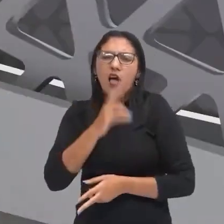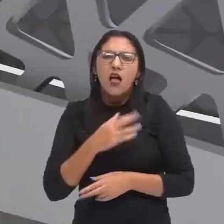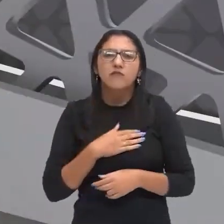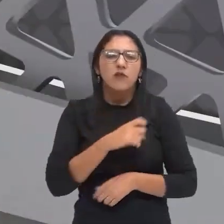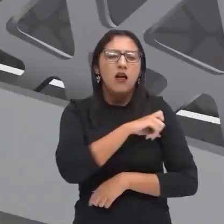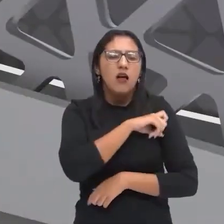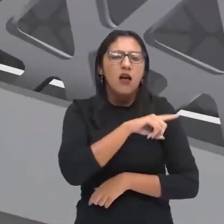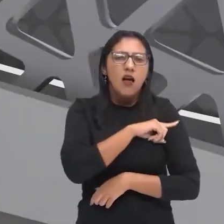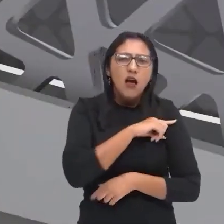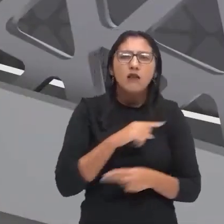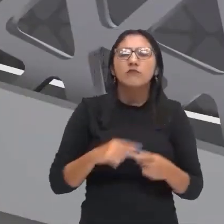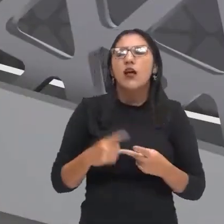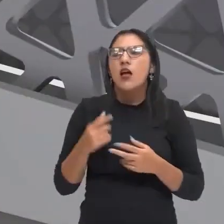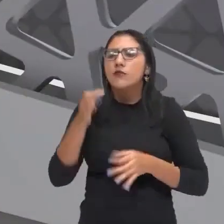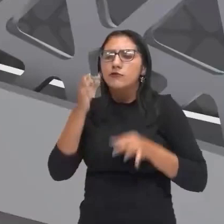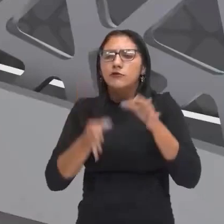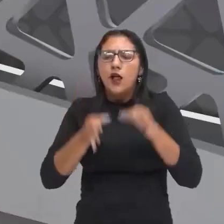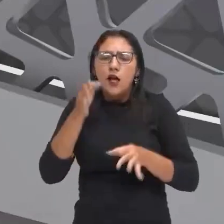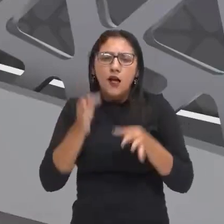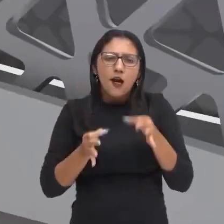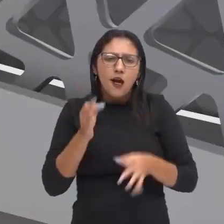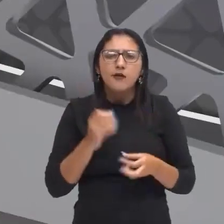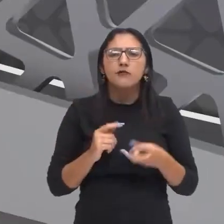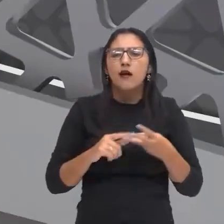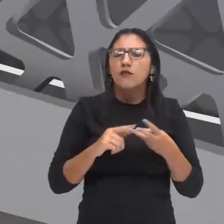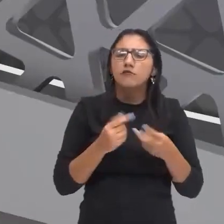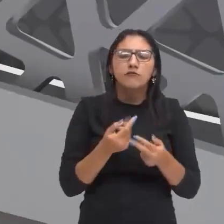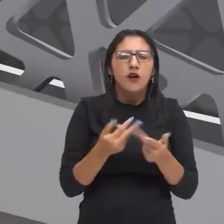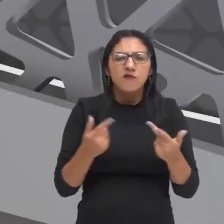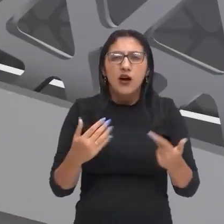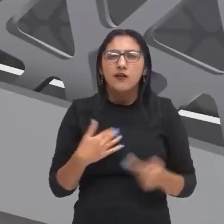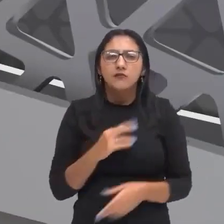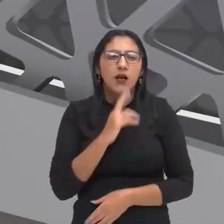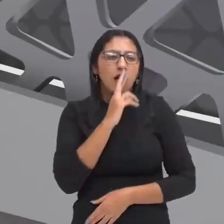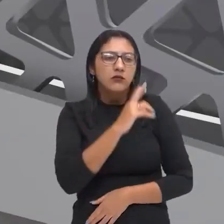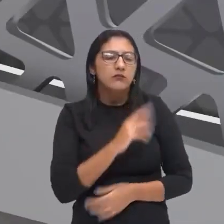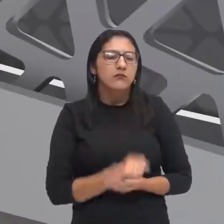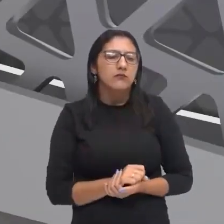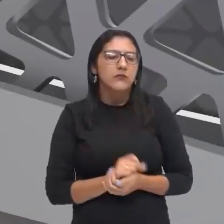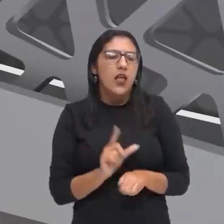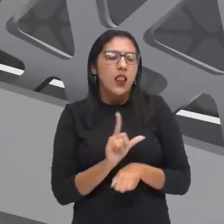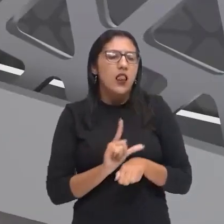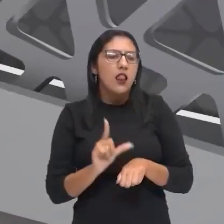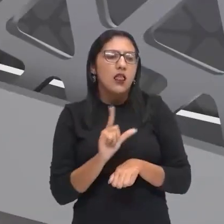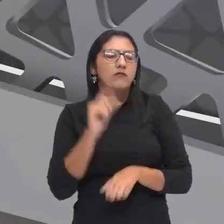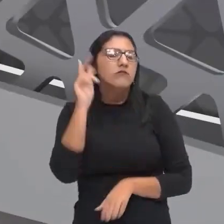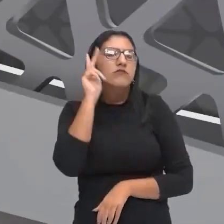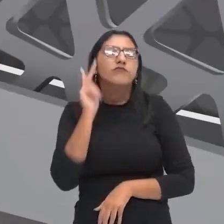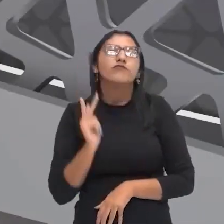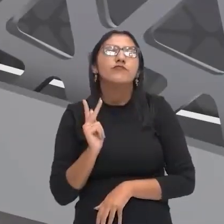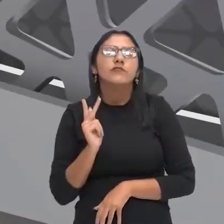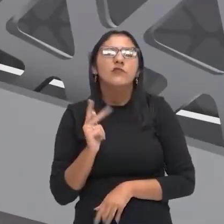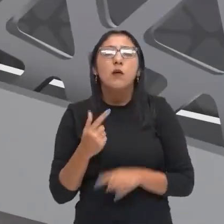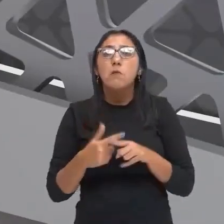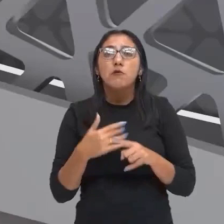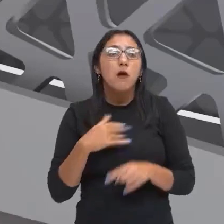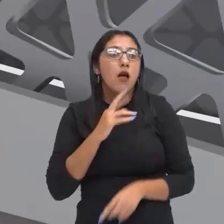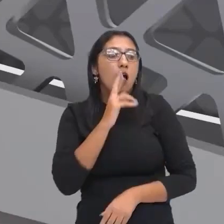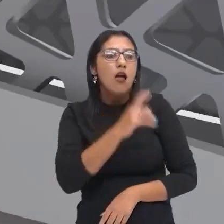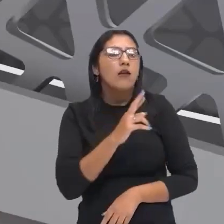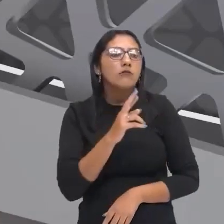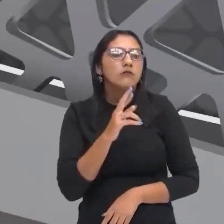medicina, direito, engenharia e tal, e eu respondi licenciatura em História. Por que eu respondi licenciatura em